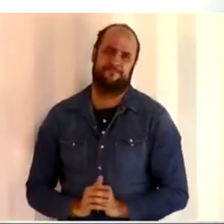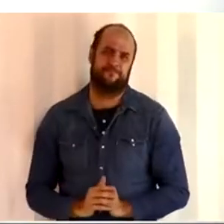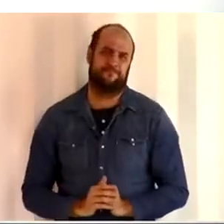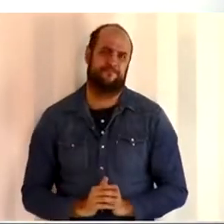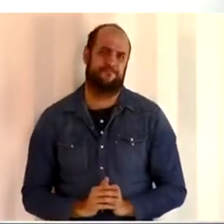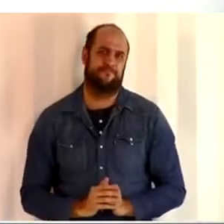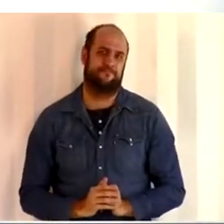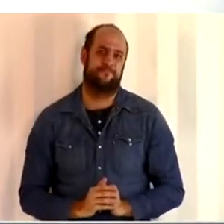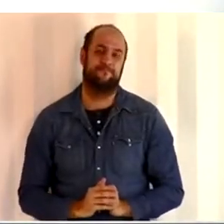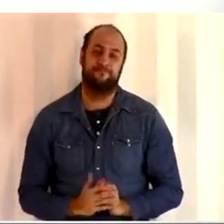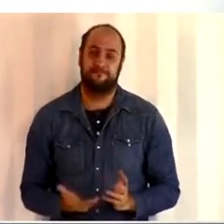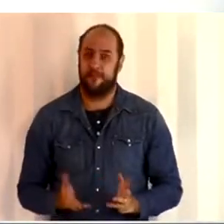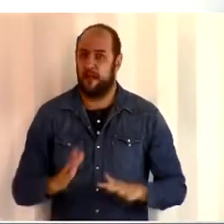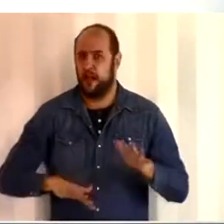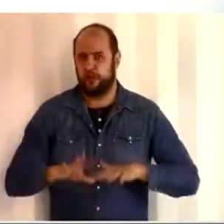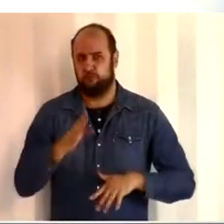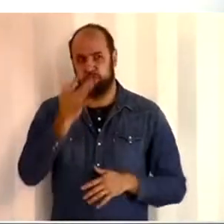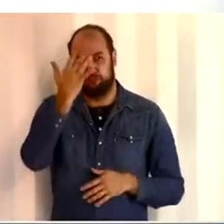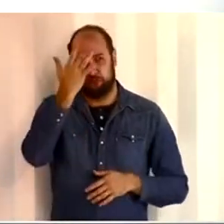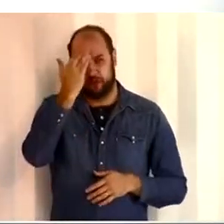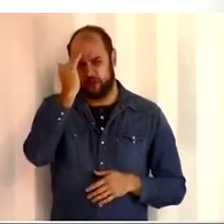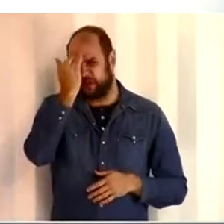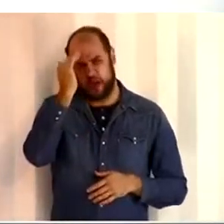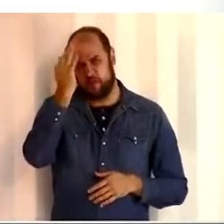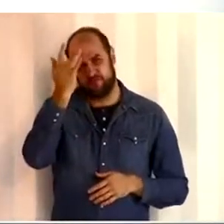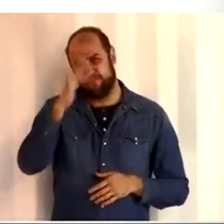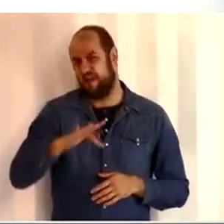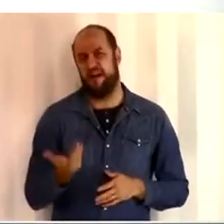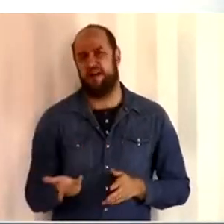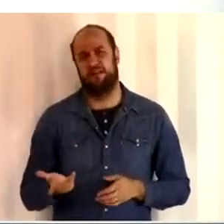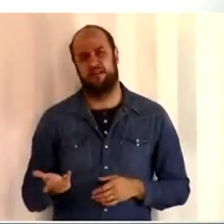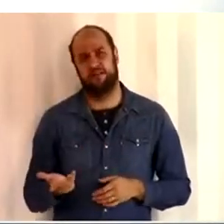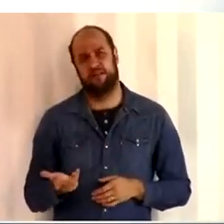vezes, você não vai entender o trabalhar de Deus na sua vida.